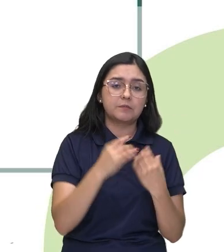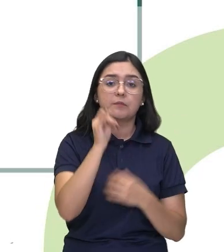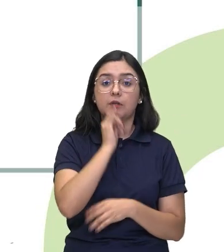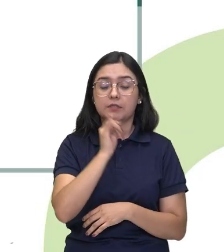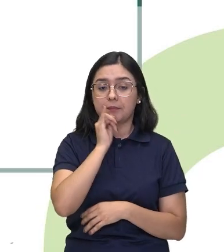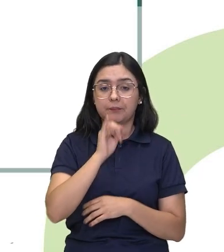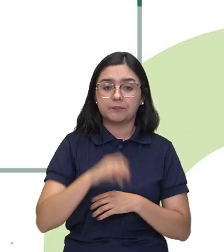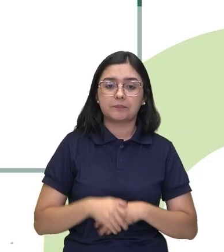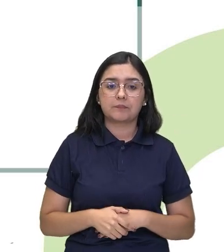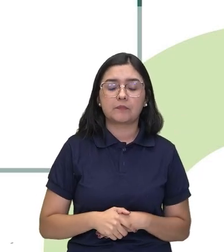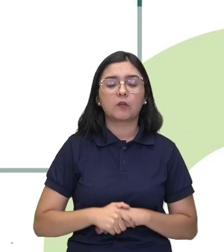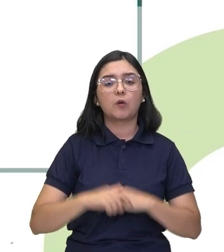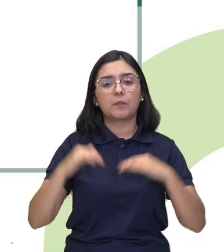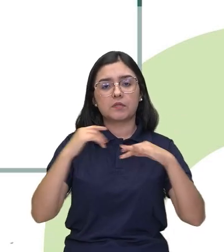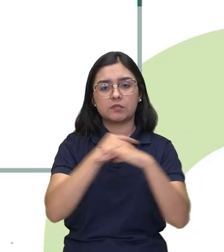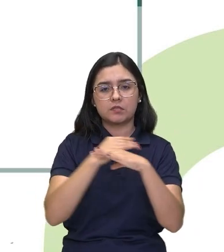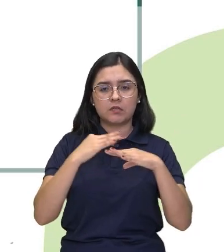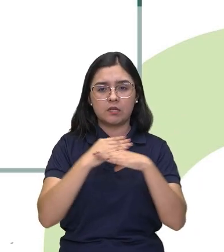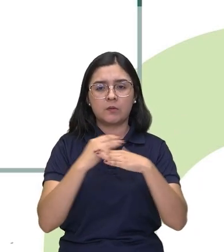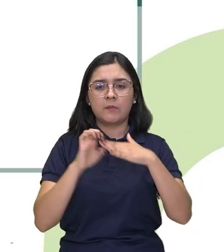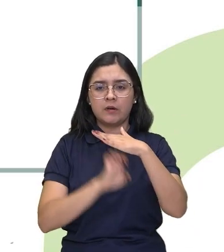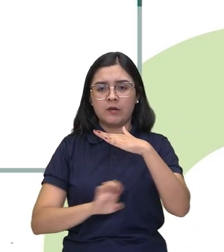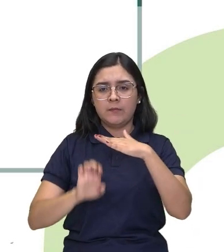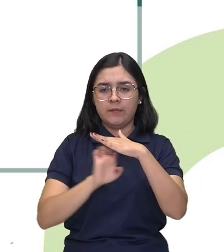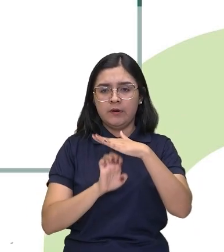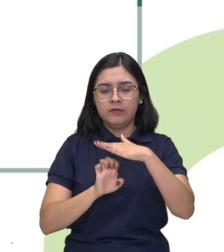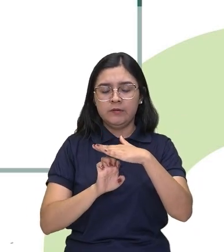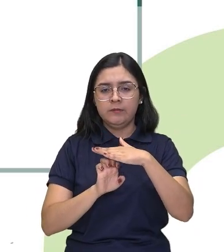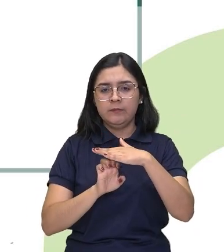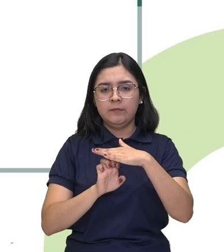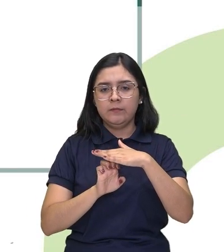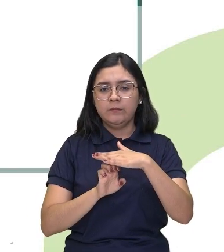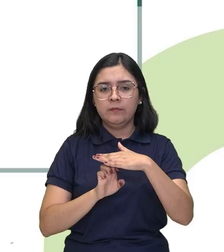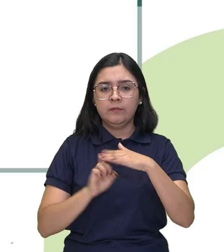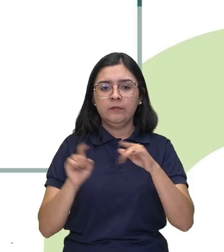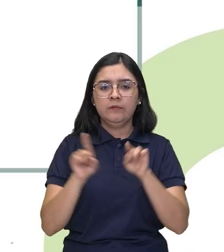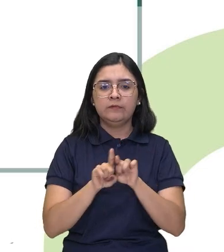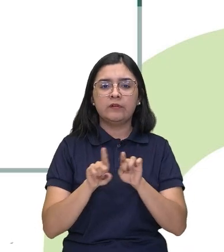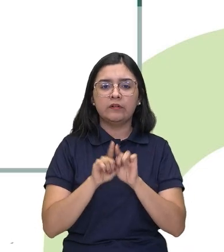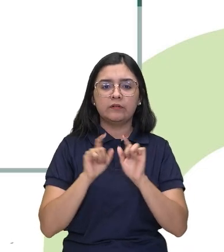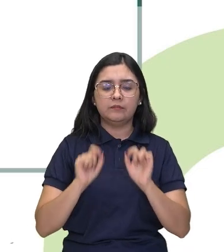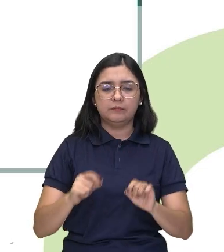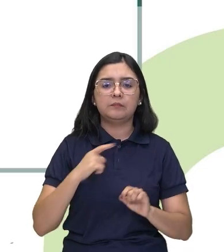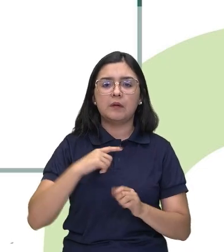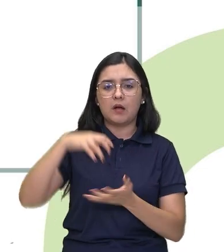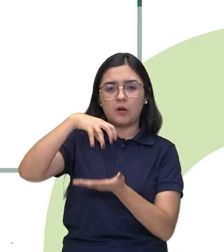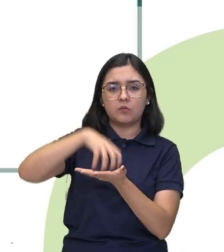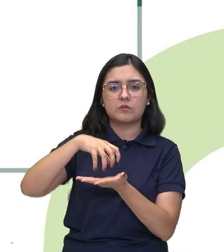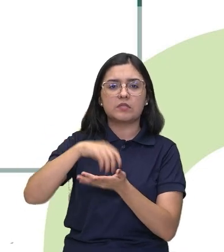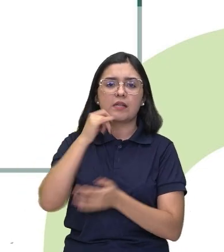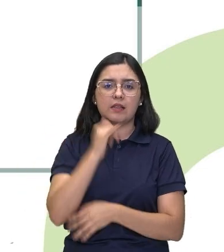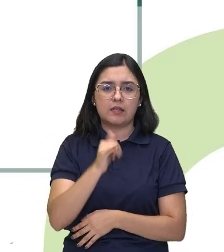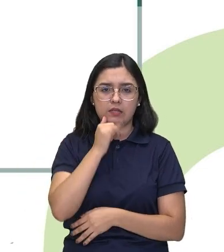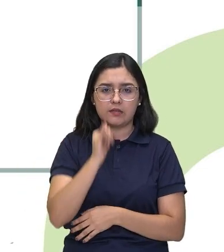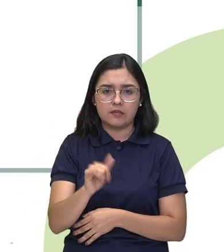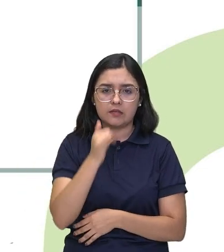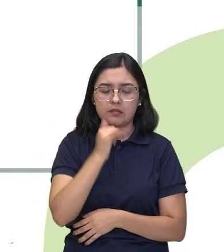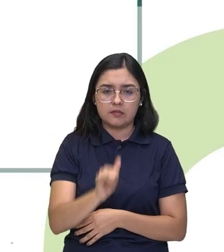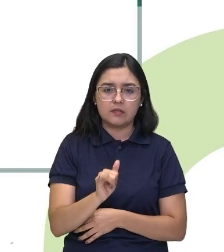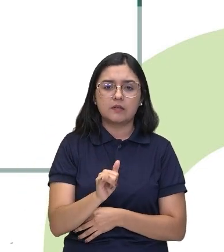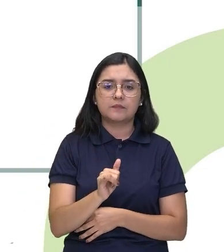exemplo, quando uma cidade, quando uma empresa vai colocar, por exemplo, uma usina termoelétrica, uma usina que gera energia, um